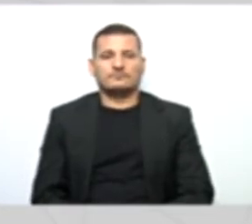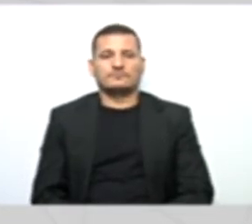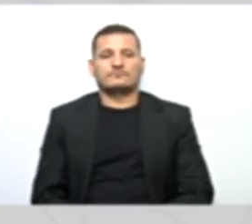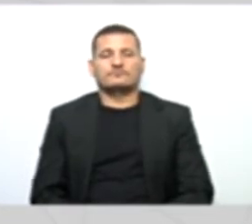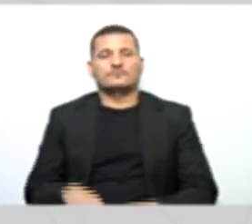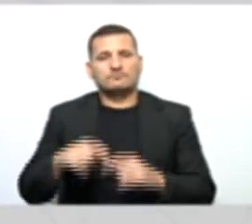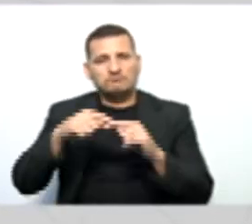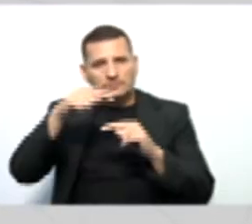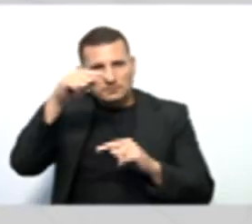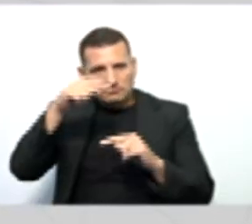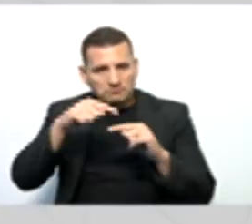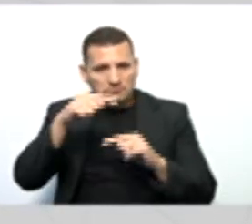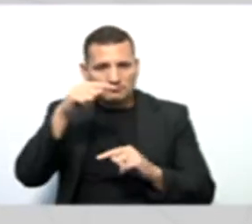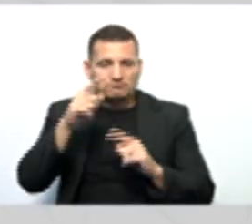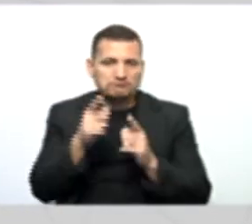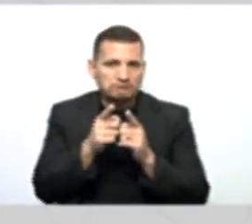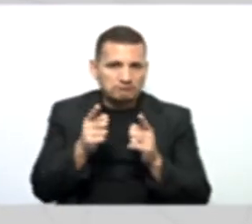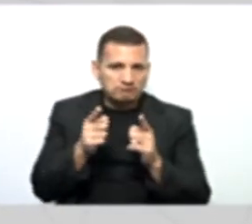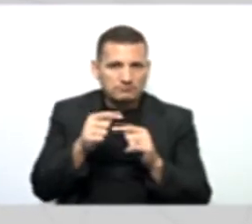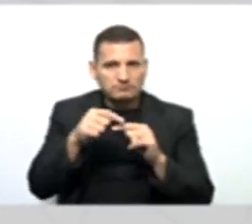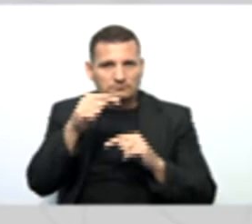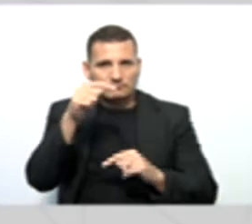tamanho,